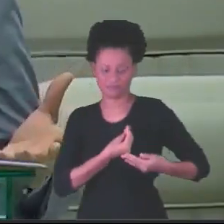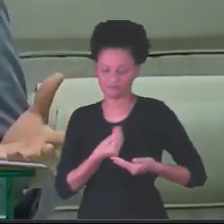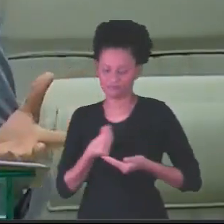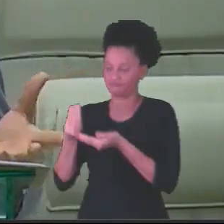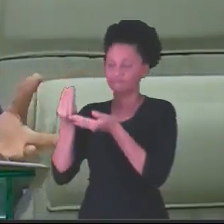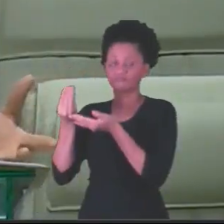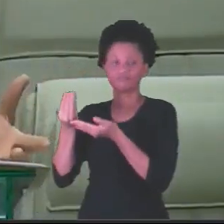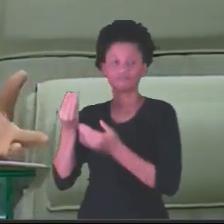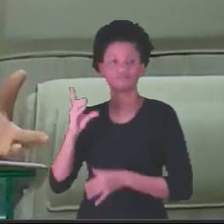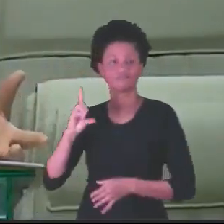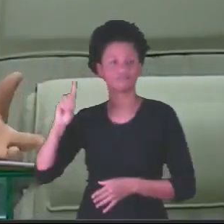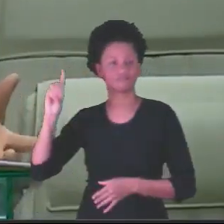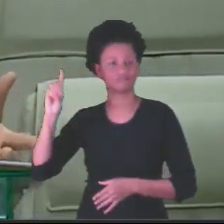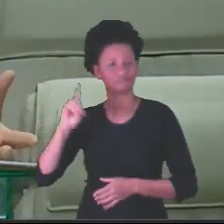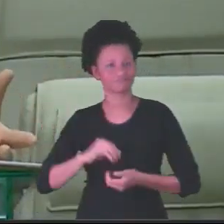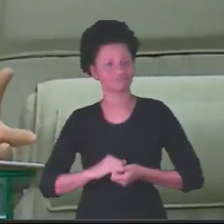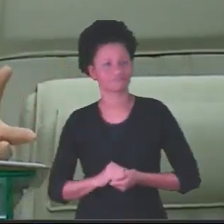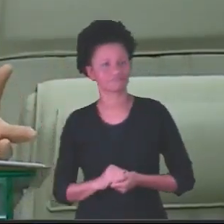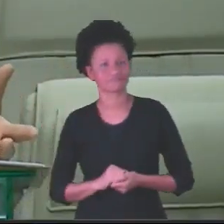deus